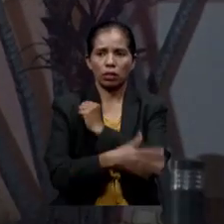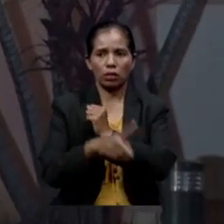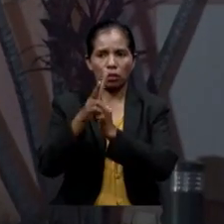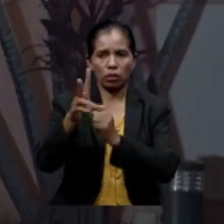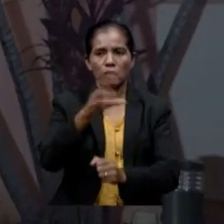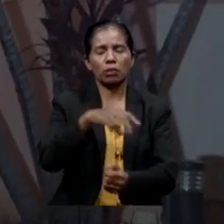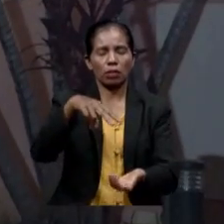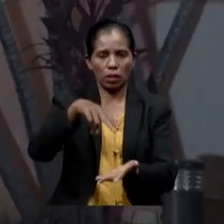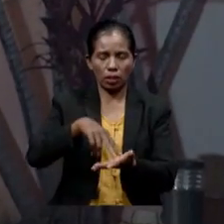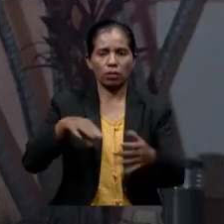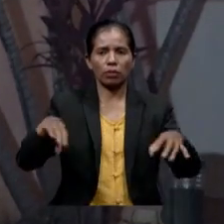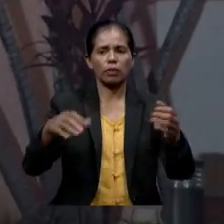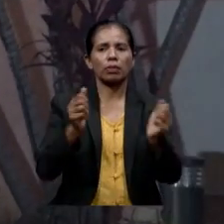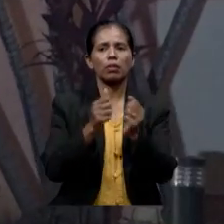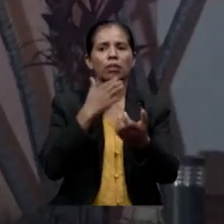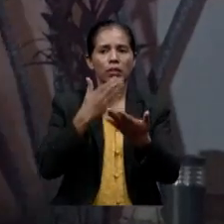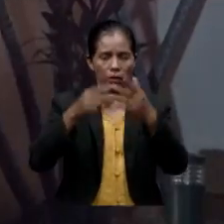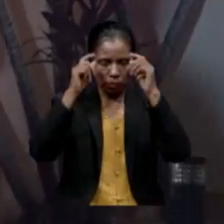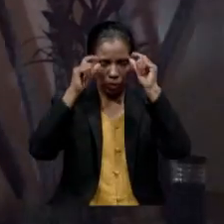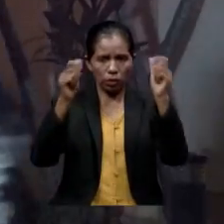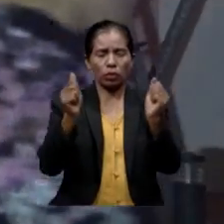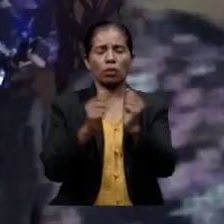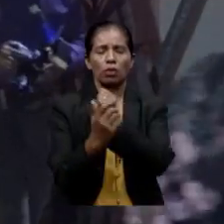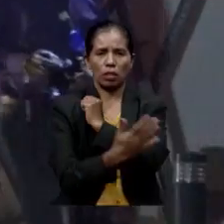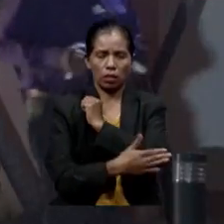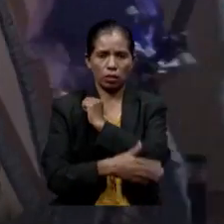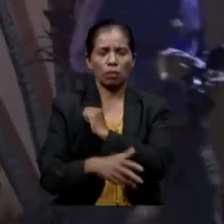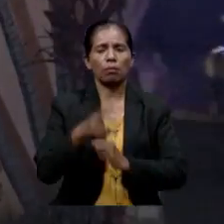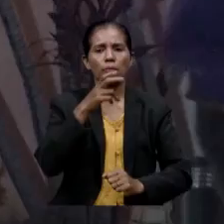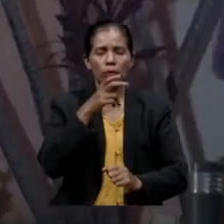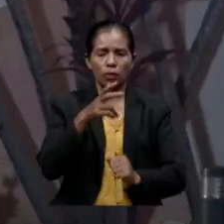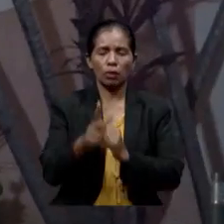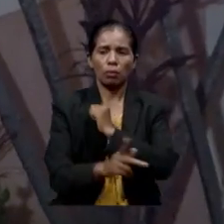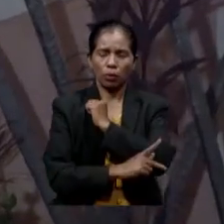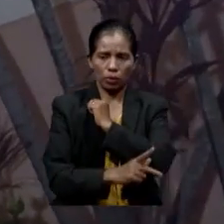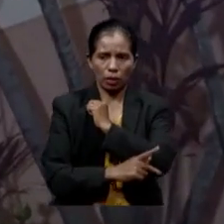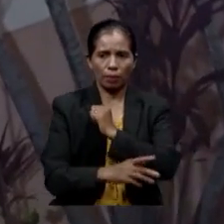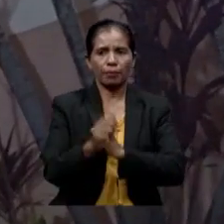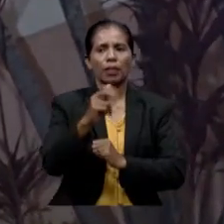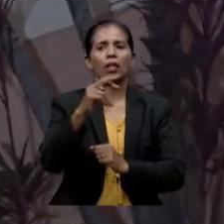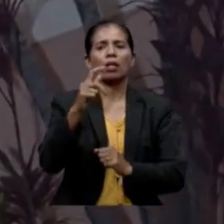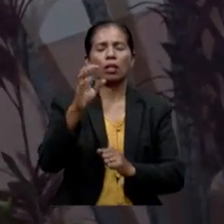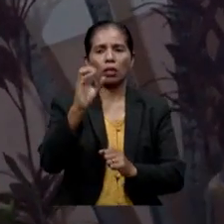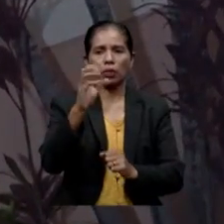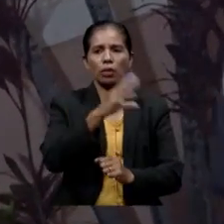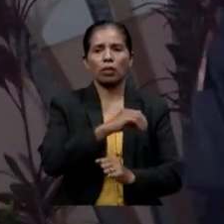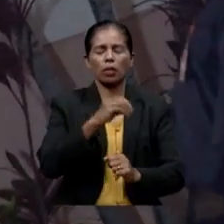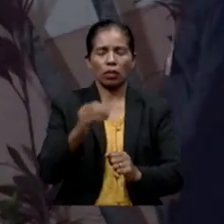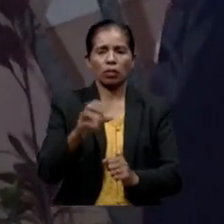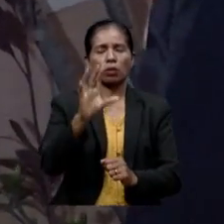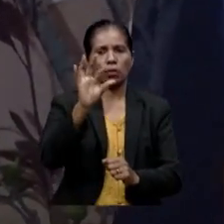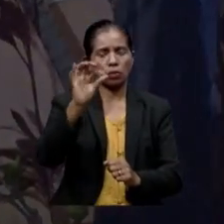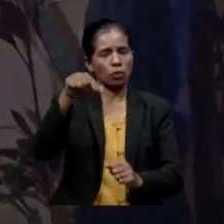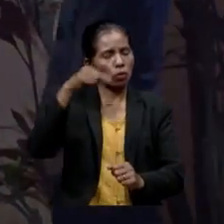ato estabelece cooperação Timor-Leste ou Portugal. António Costa ato declaração ne durante jantar oficial da Hulu, neve nono